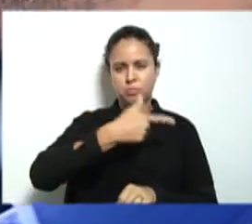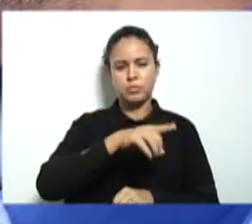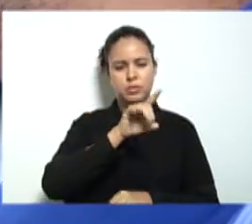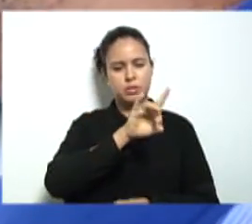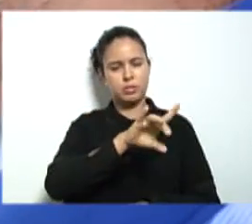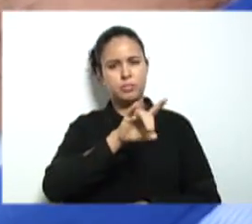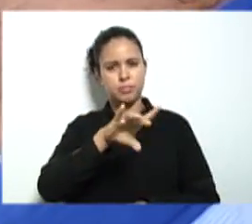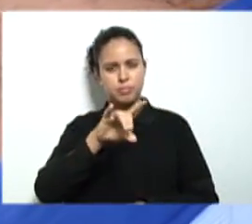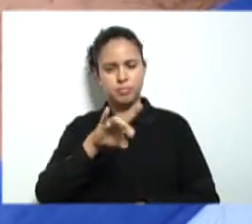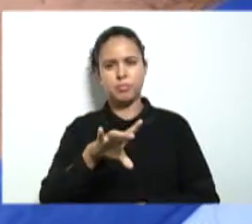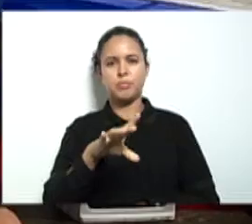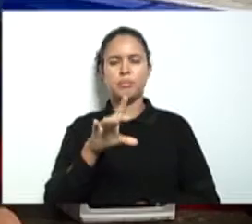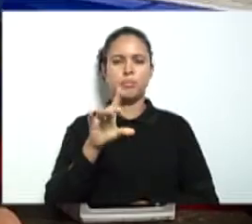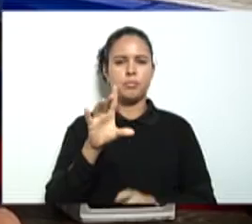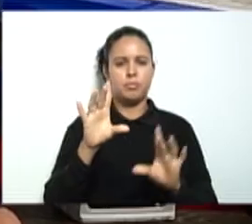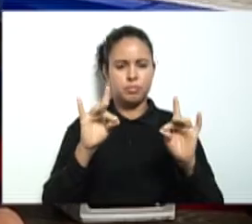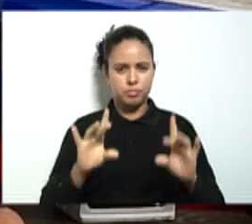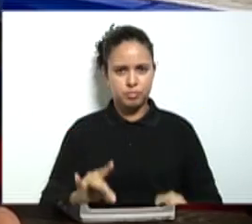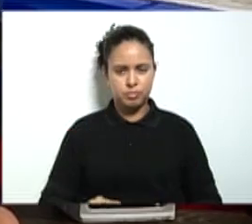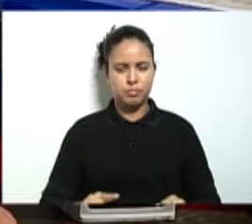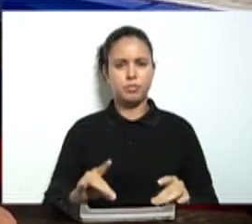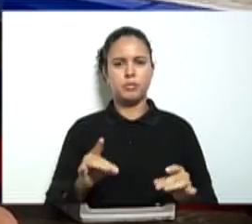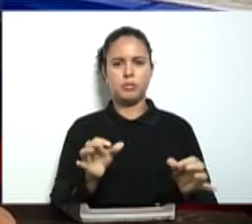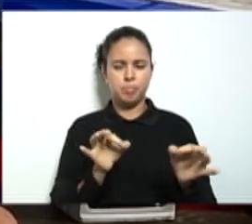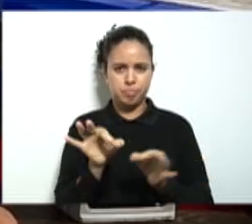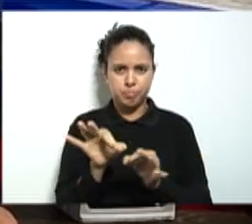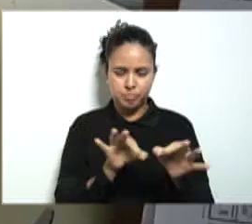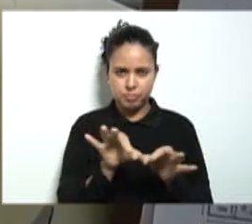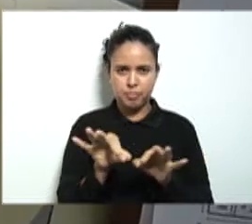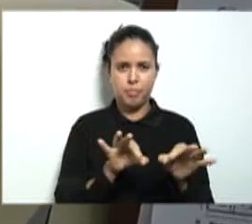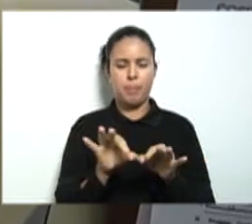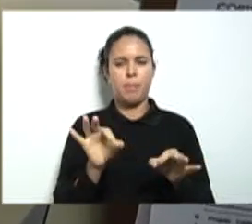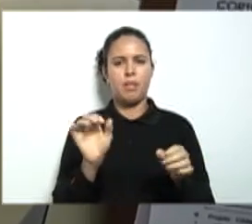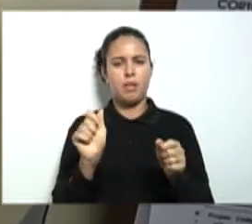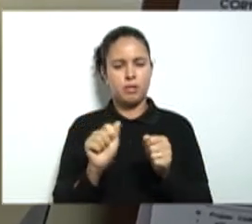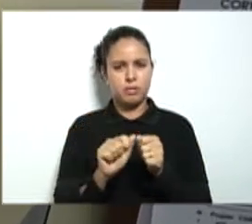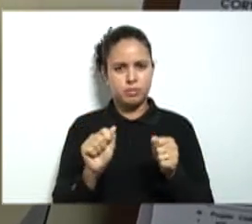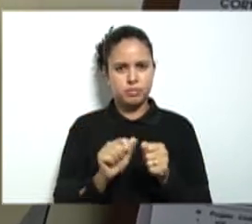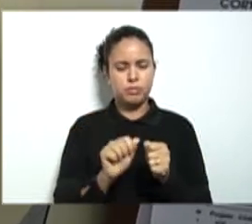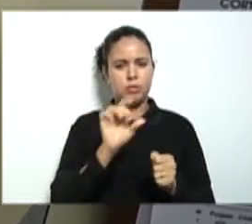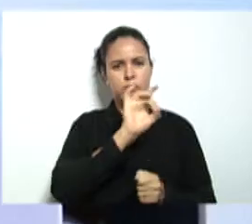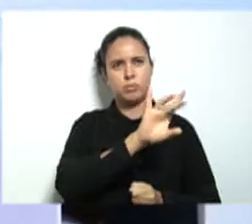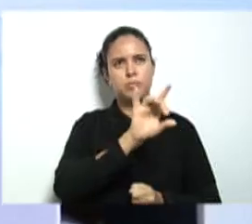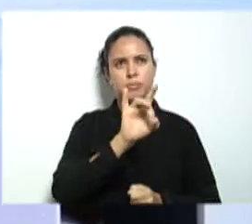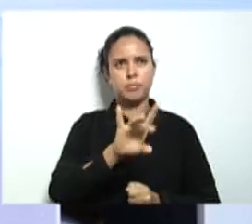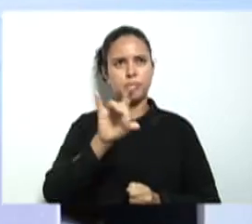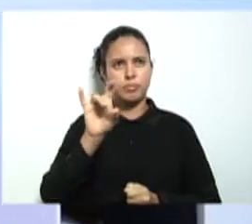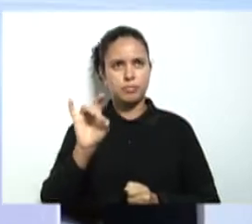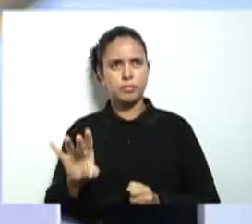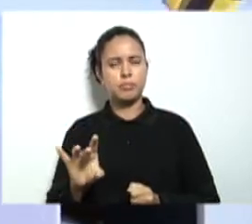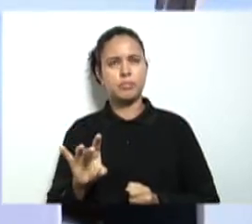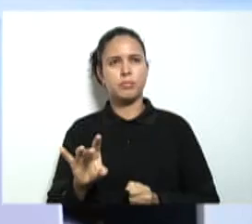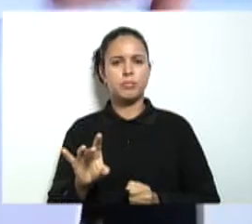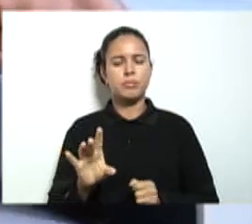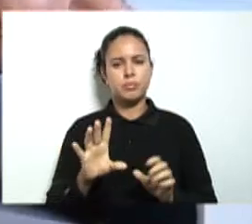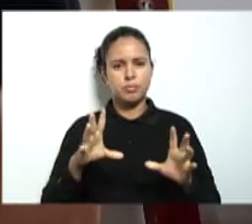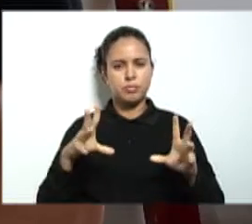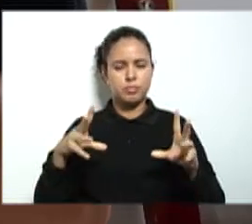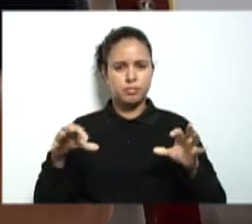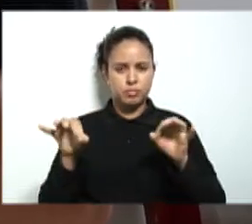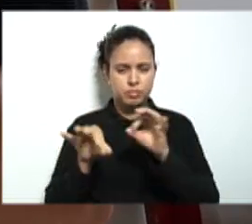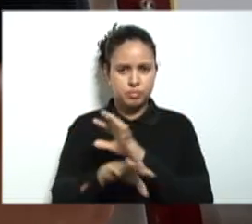por um processo de produção. Foram planejados, fabricados um por um, passaram pelo